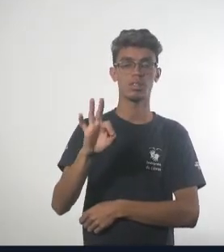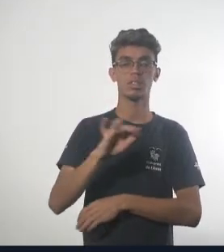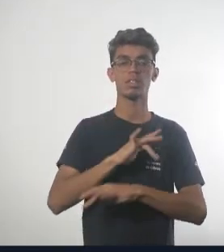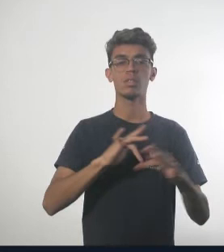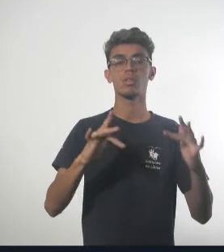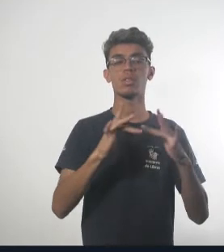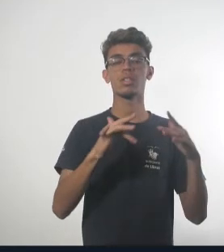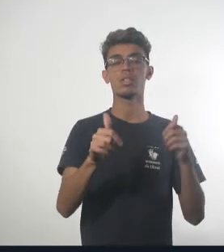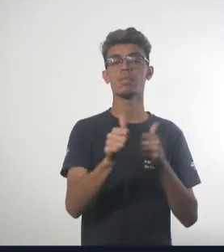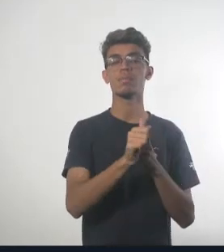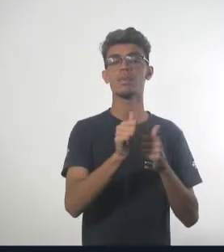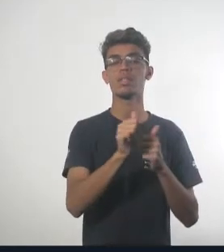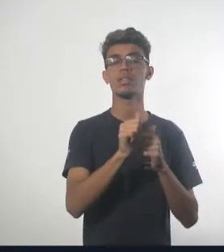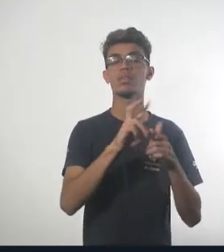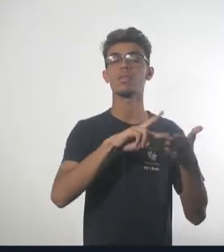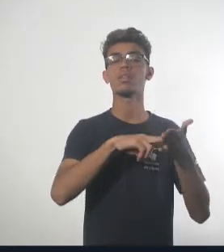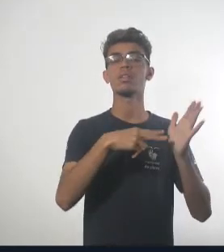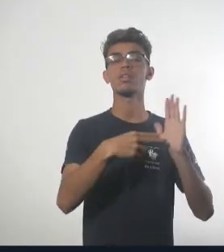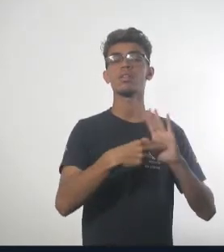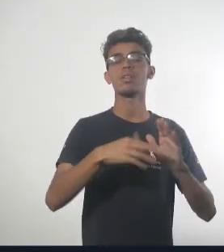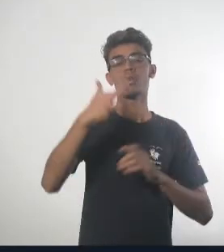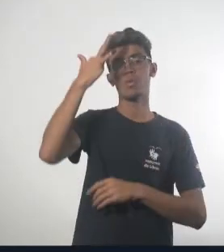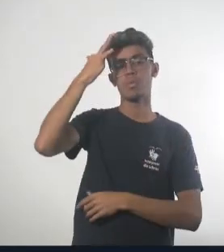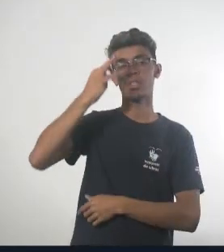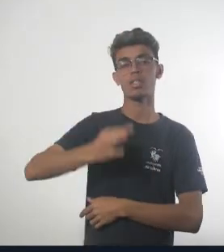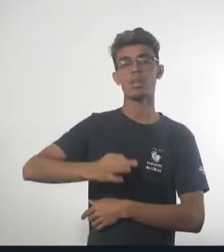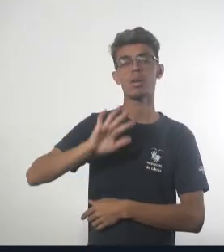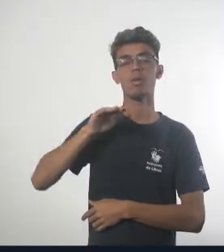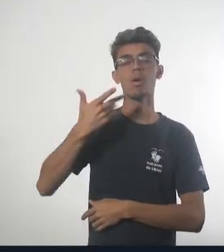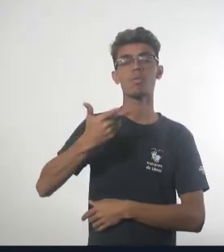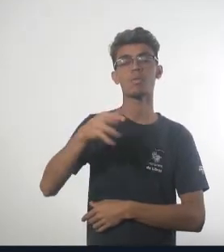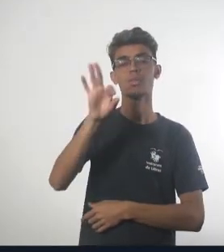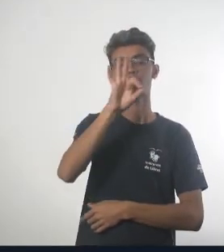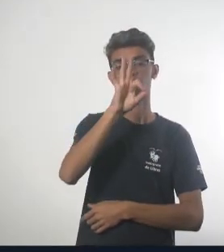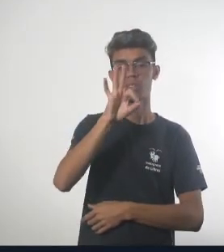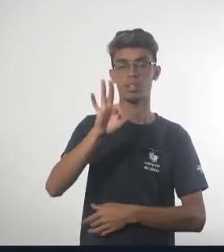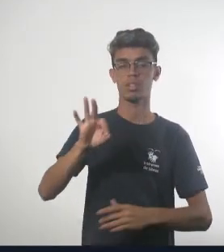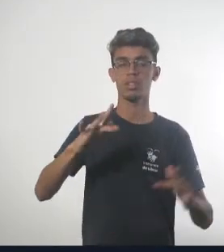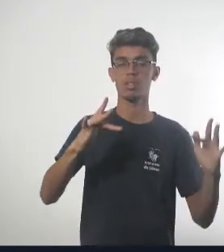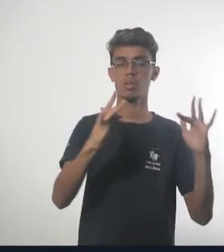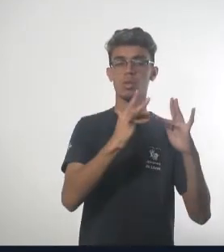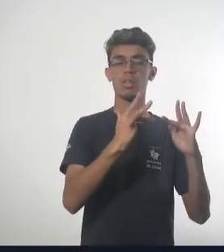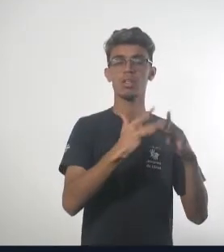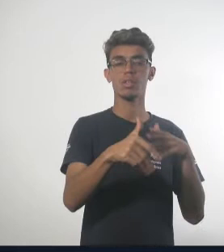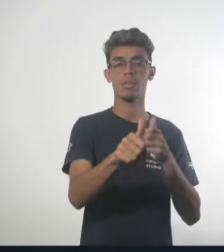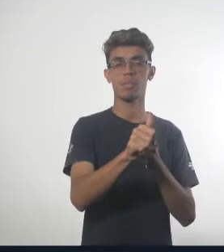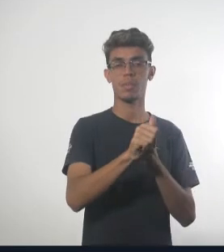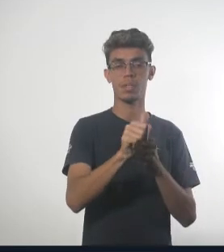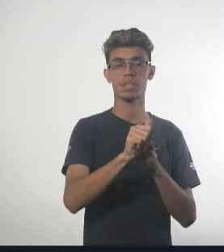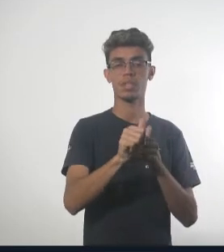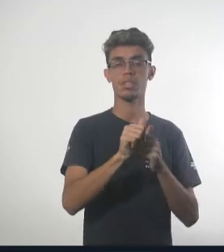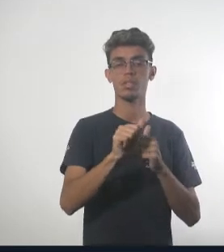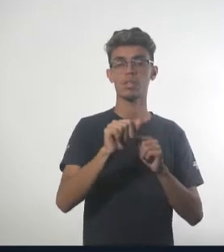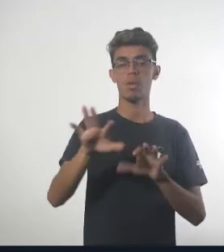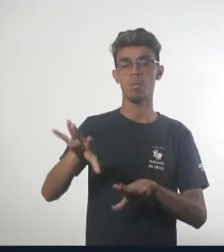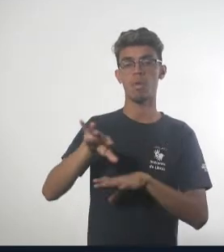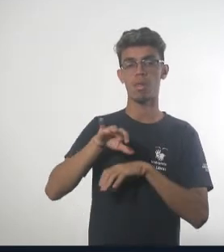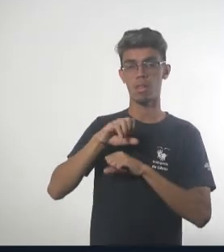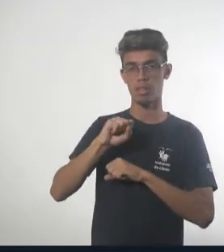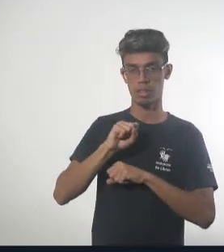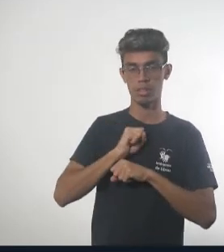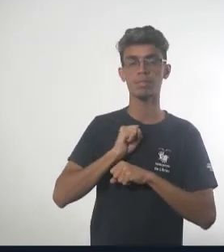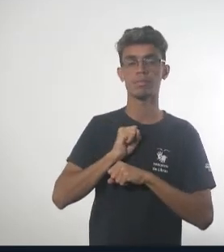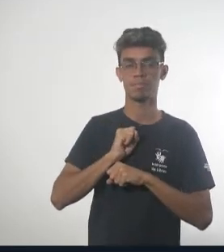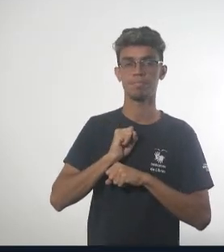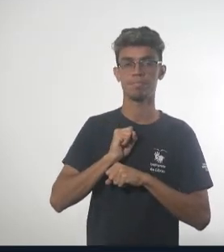contatos próximos. O que significa isso? Entender qual era o percentual desses contatos próximos que se infectaria a partir de um